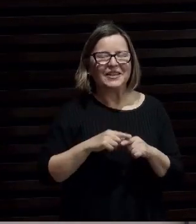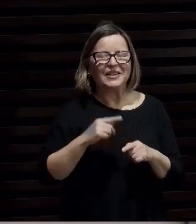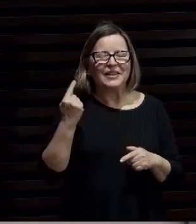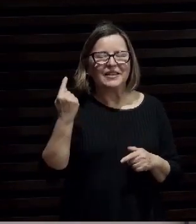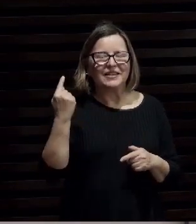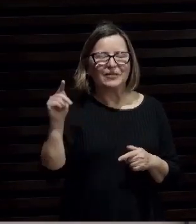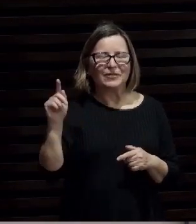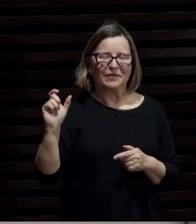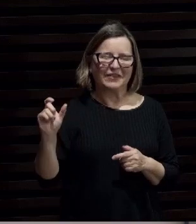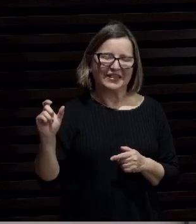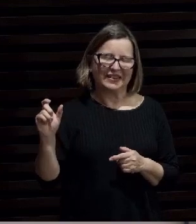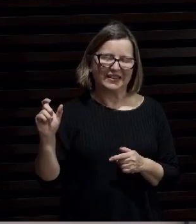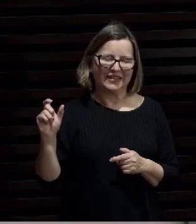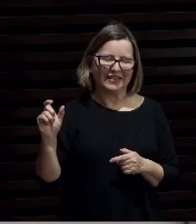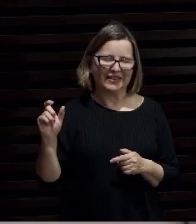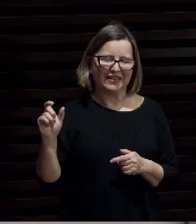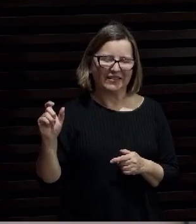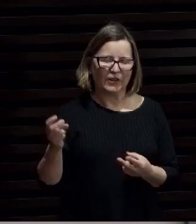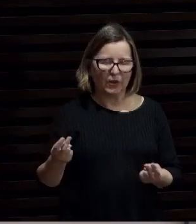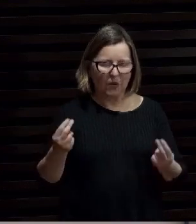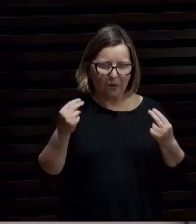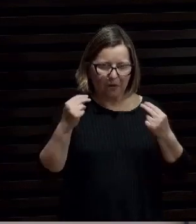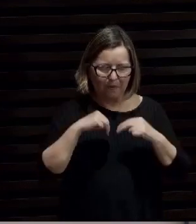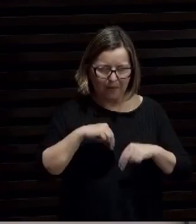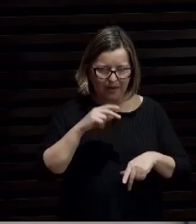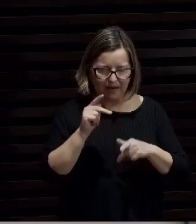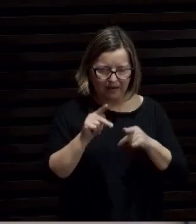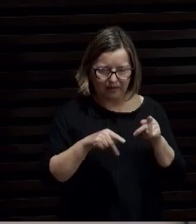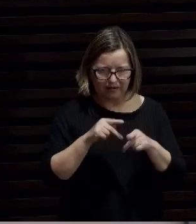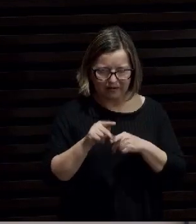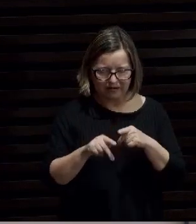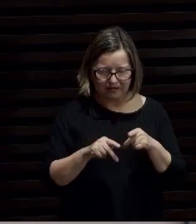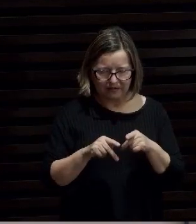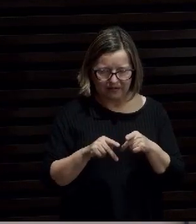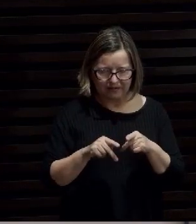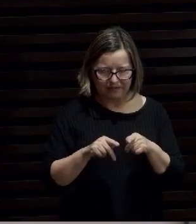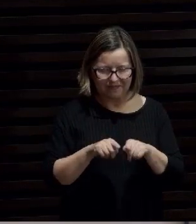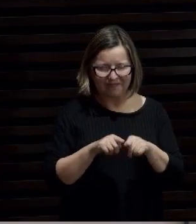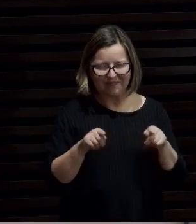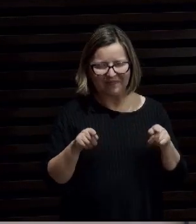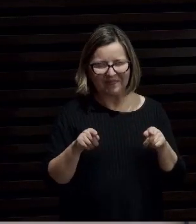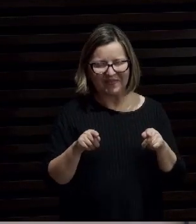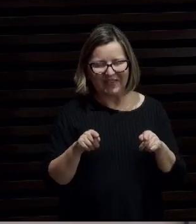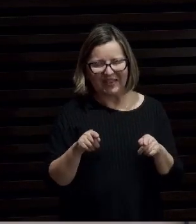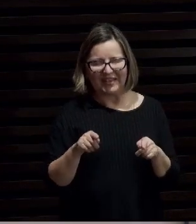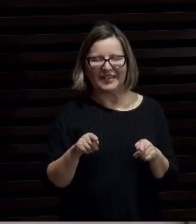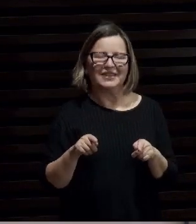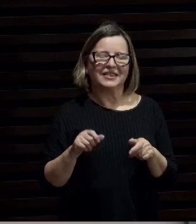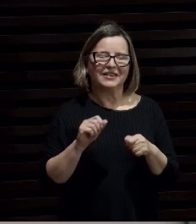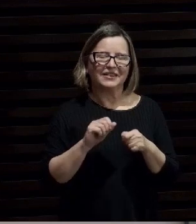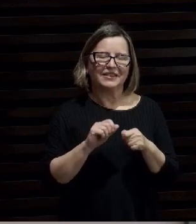apesar de humilhar o ser humano, ela o faz em amor.